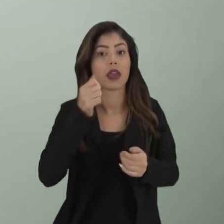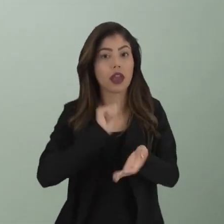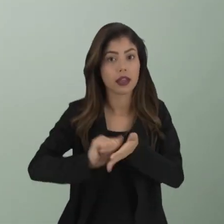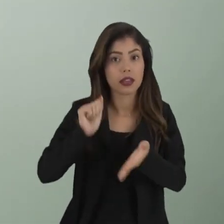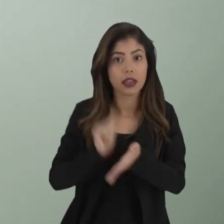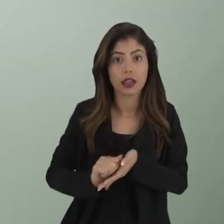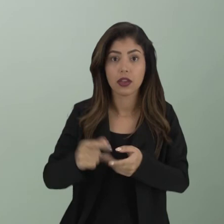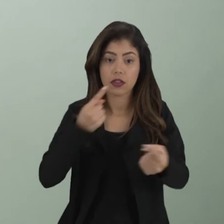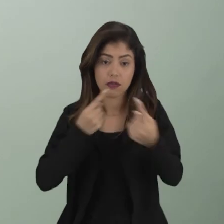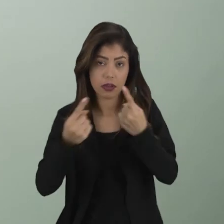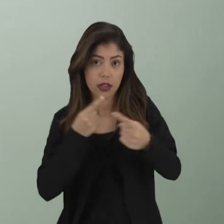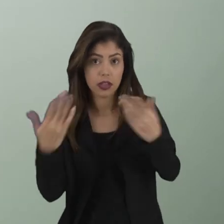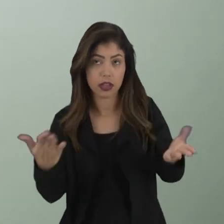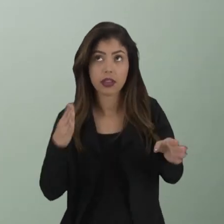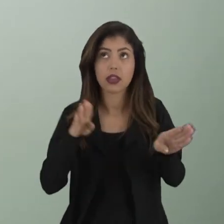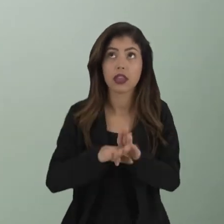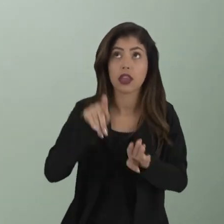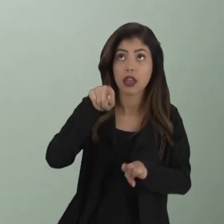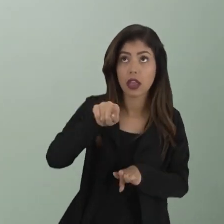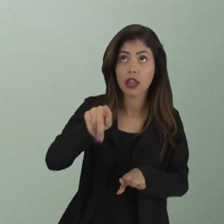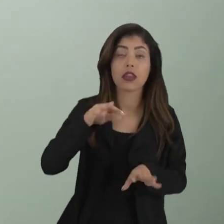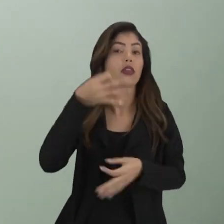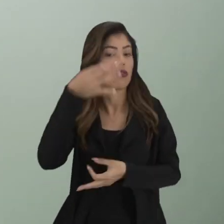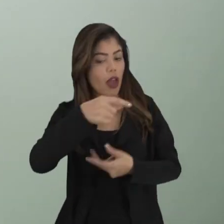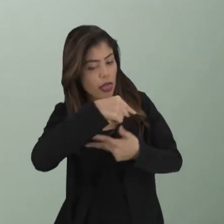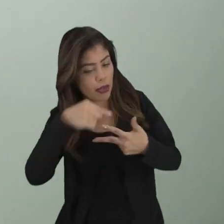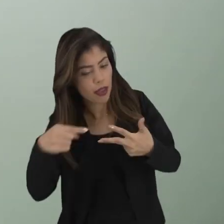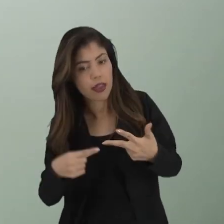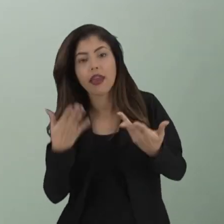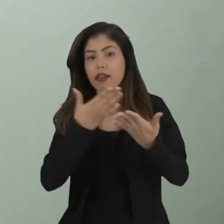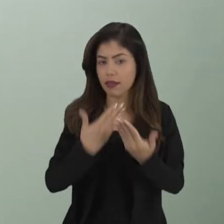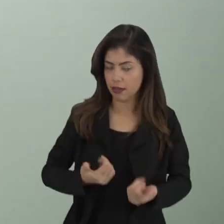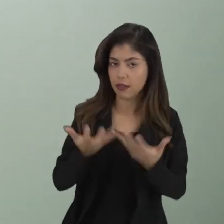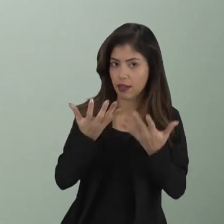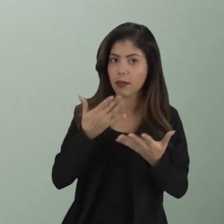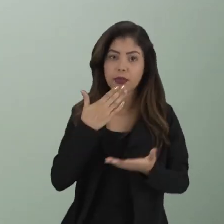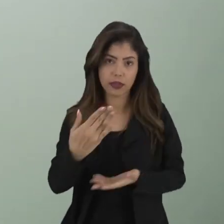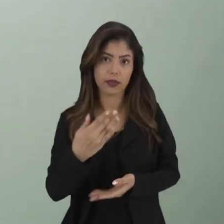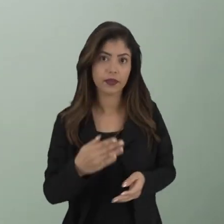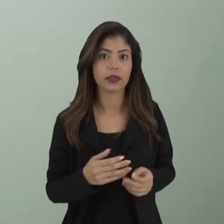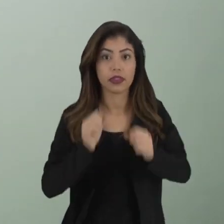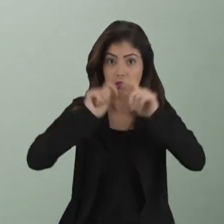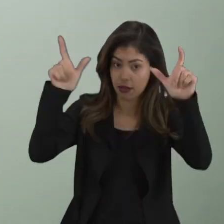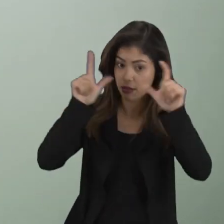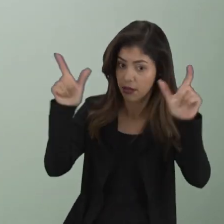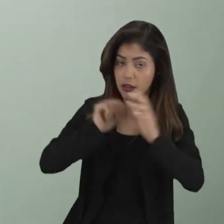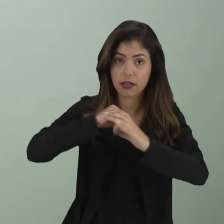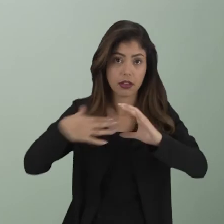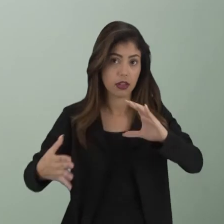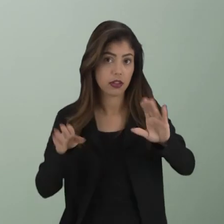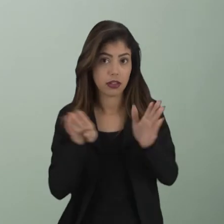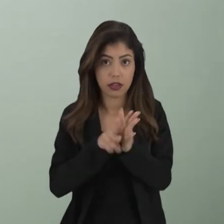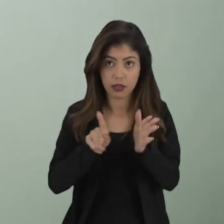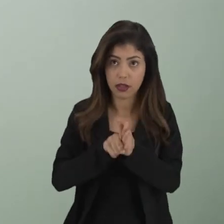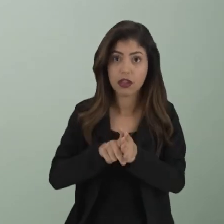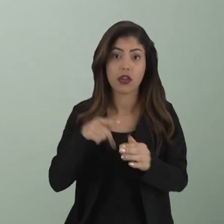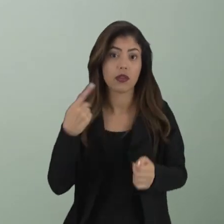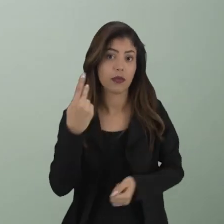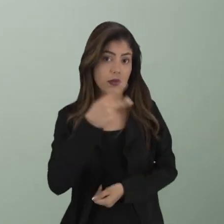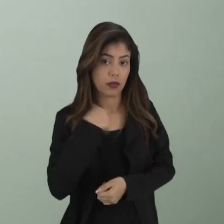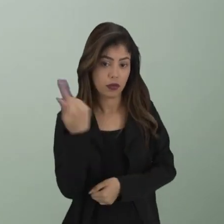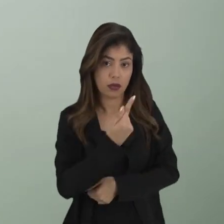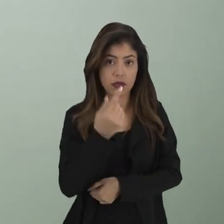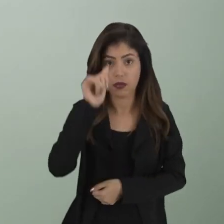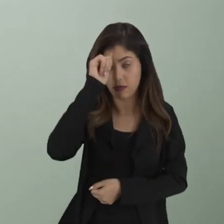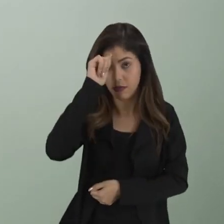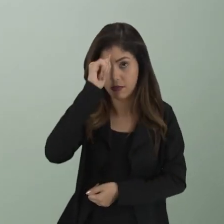machadiana é o discurso metalinguístico? Exatamente o que o Enem está cobrando de nós aqui nessa questão. Então fica atento às características também do nosso autor,